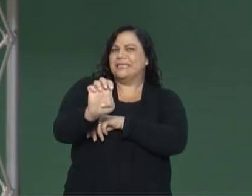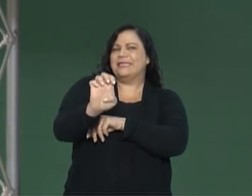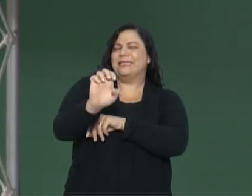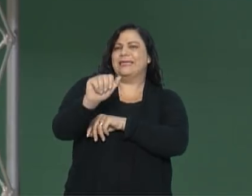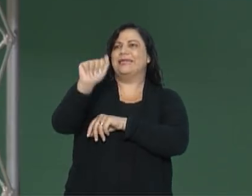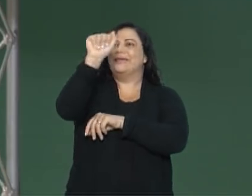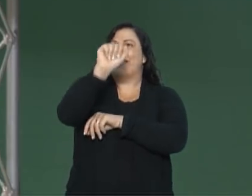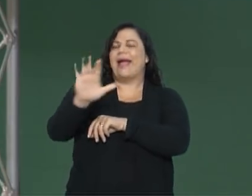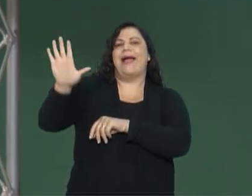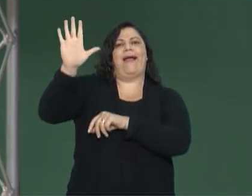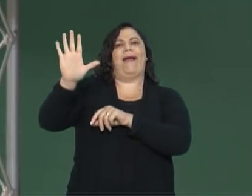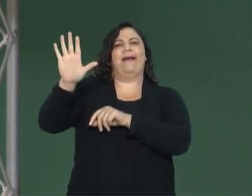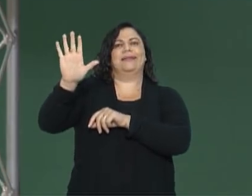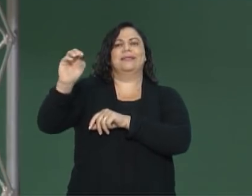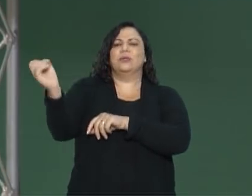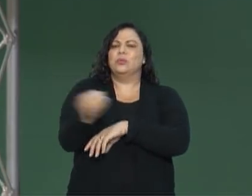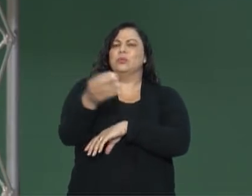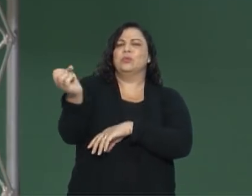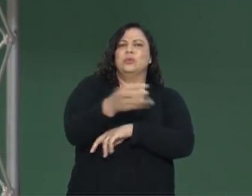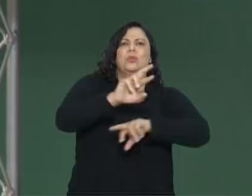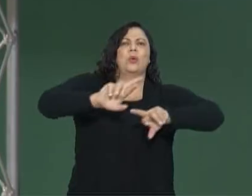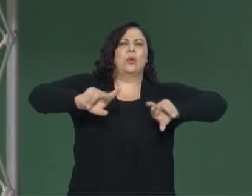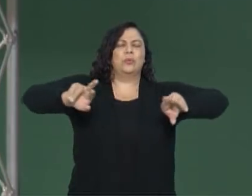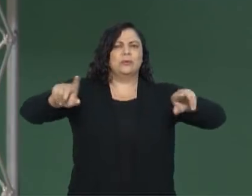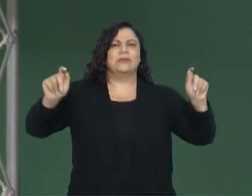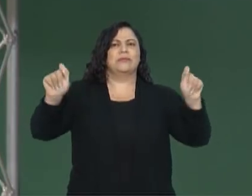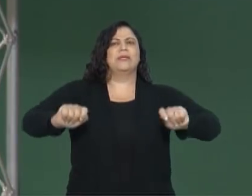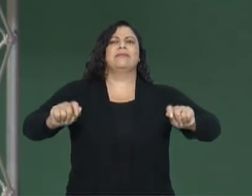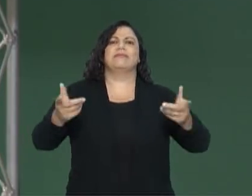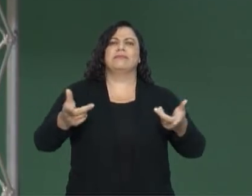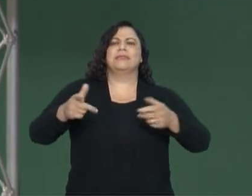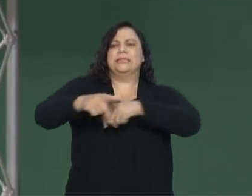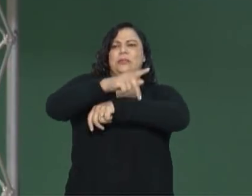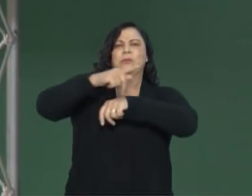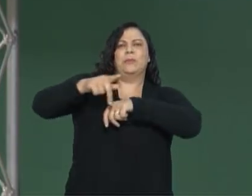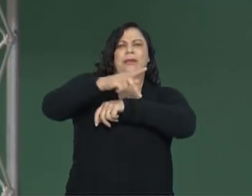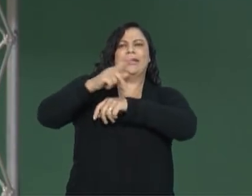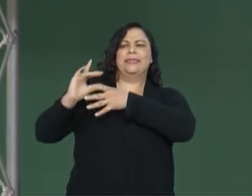do que aconteceu com a sua questão social. Melhorou a vida deles?